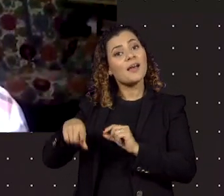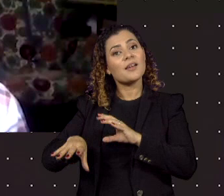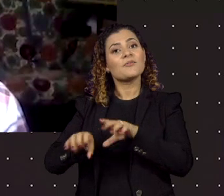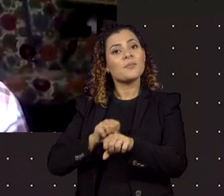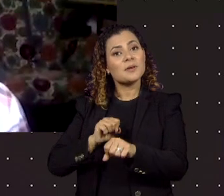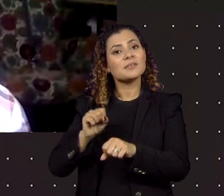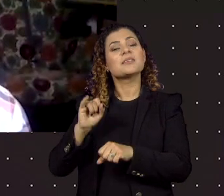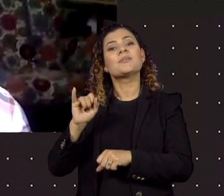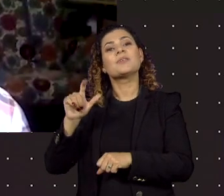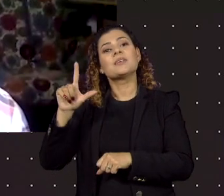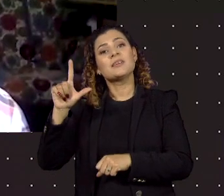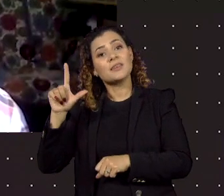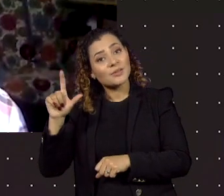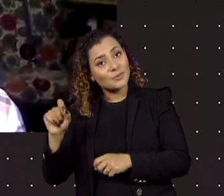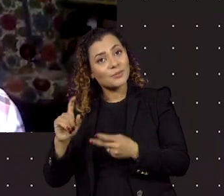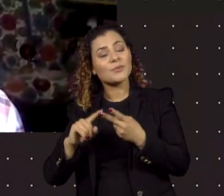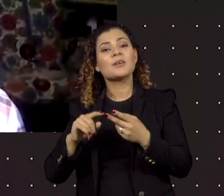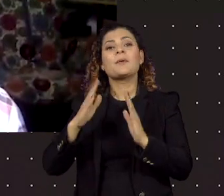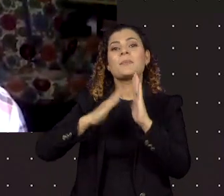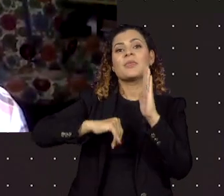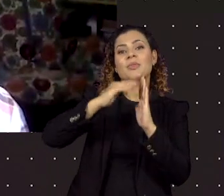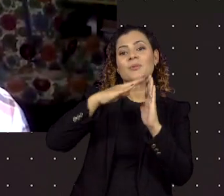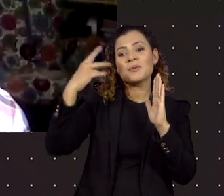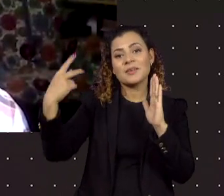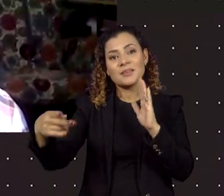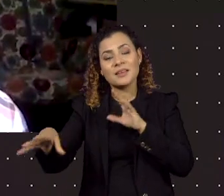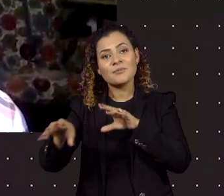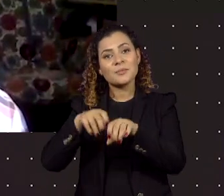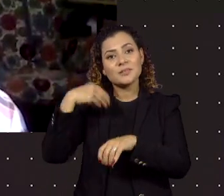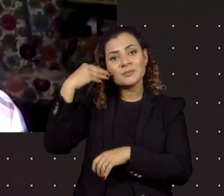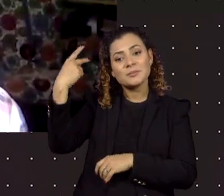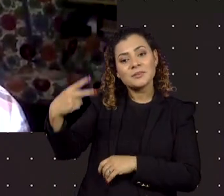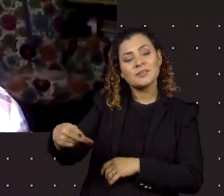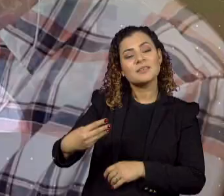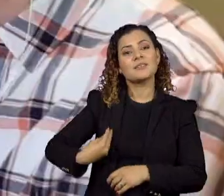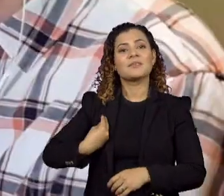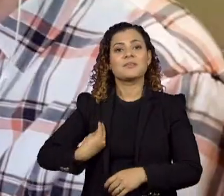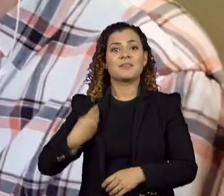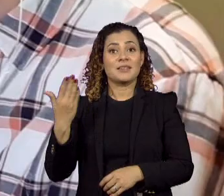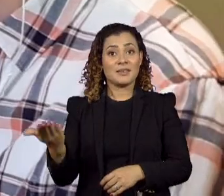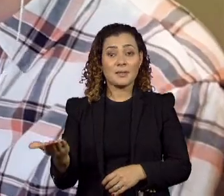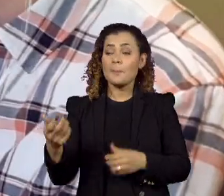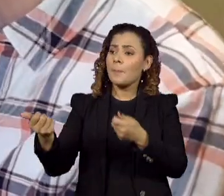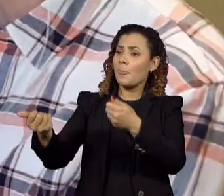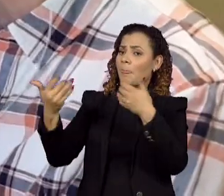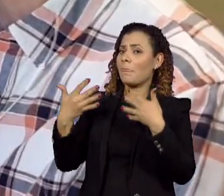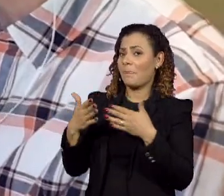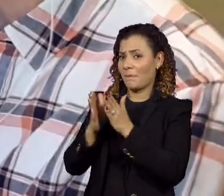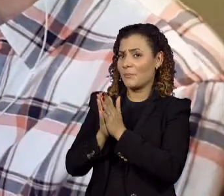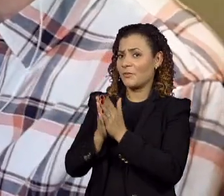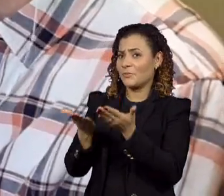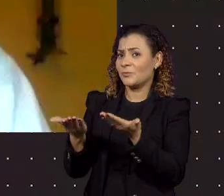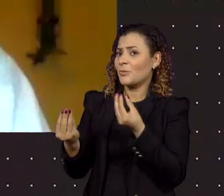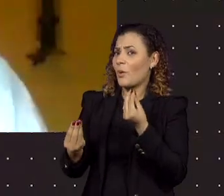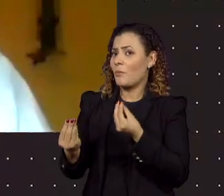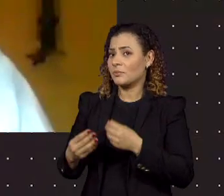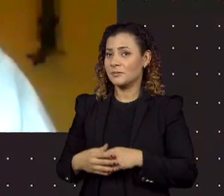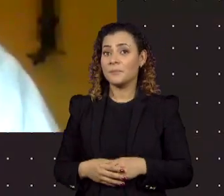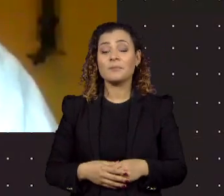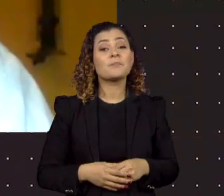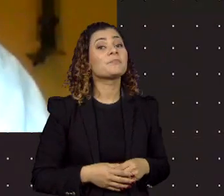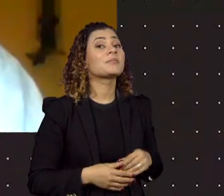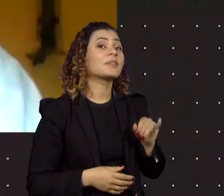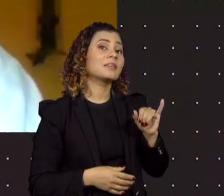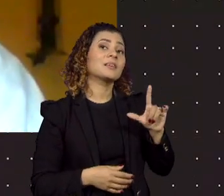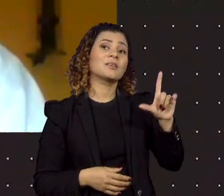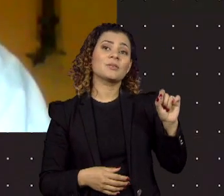do Willo, das leituras dele, né? Do modo dele encarar a vida. Queria que você falasse um pouquinho sobre isso. Olha, o Ilo foi